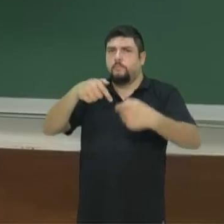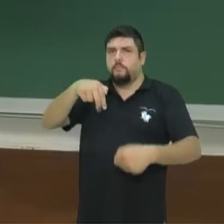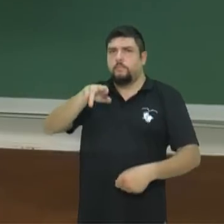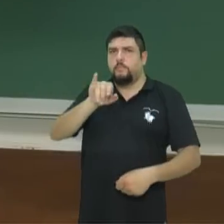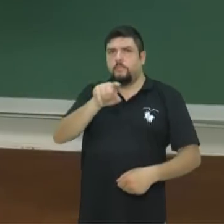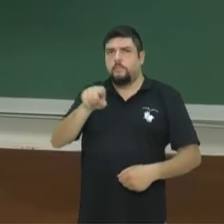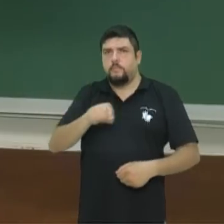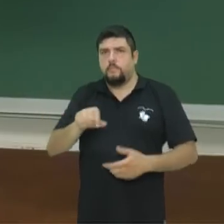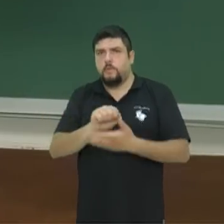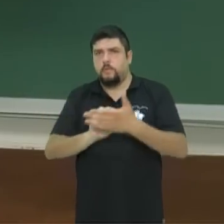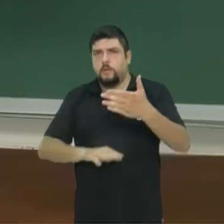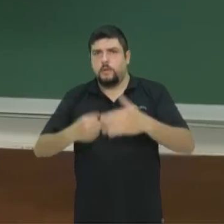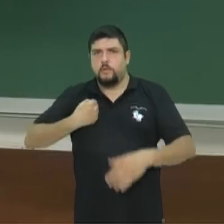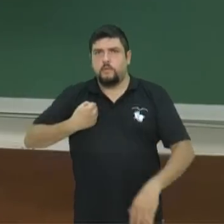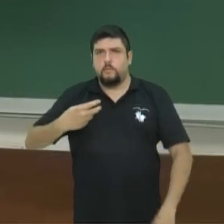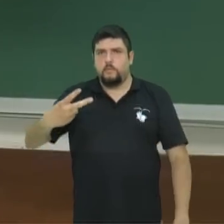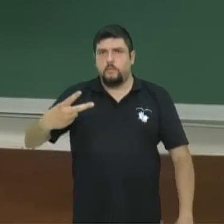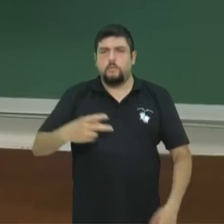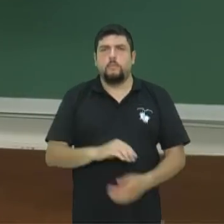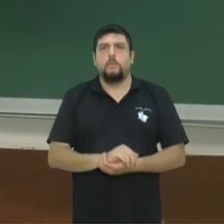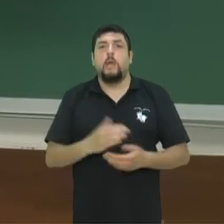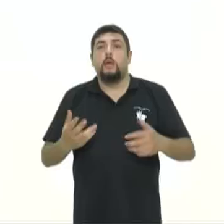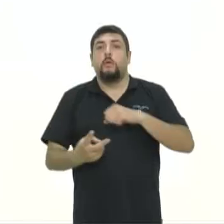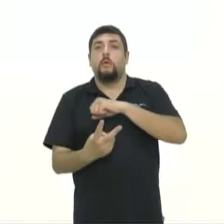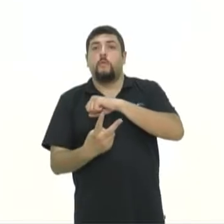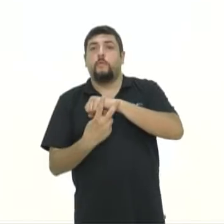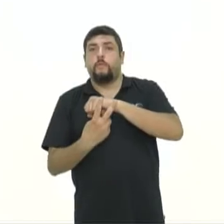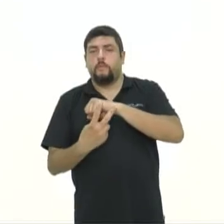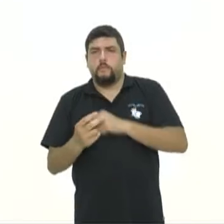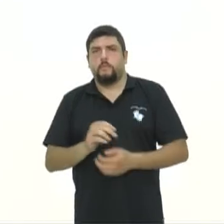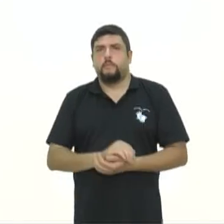2. Então eu trouxe para vocês 3 verbos para a gente pensar.